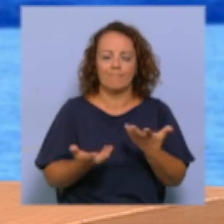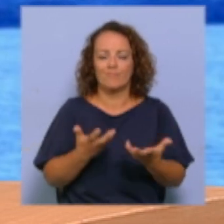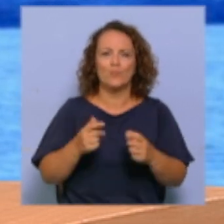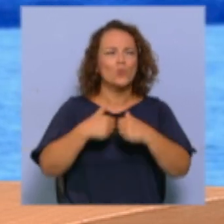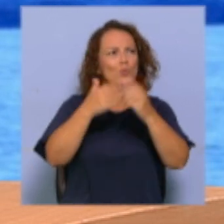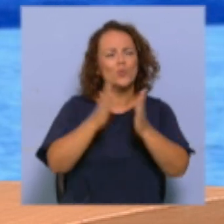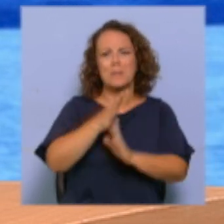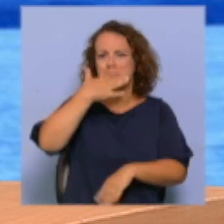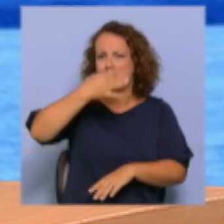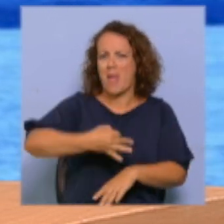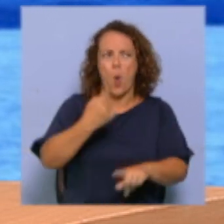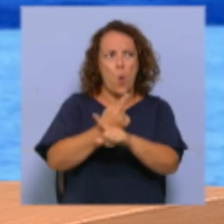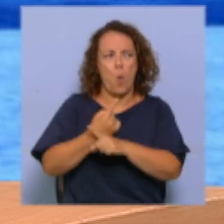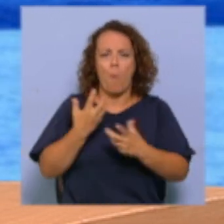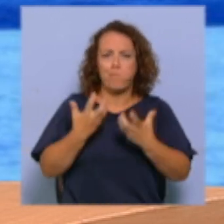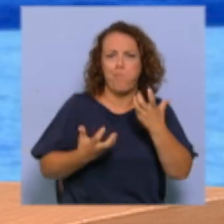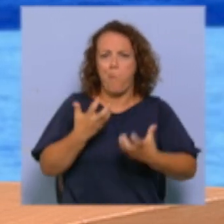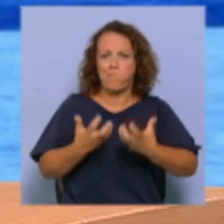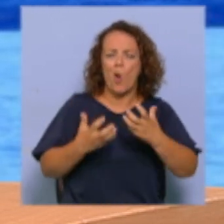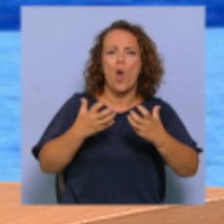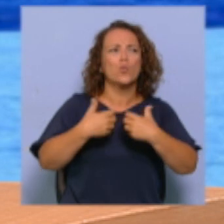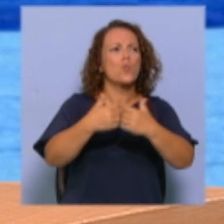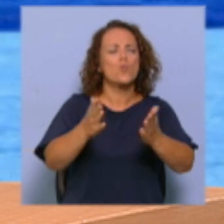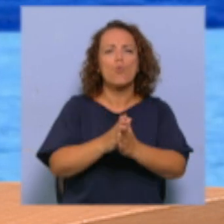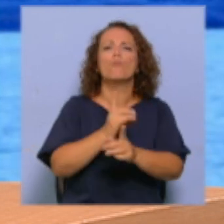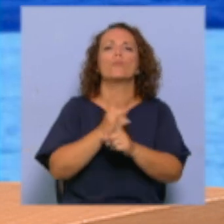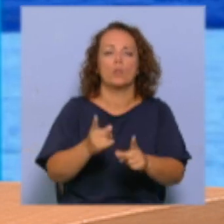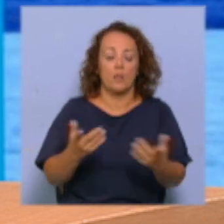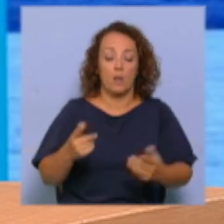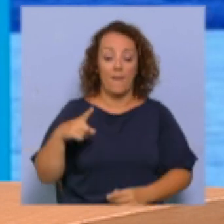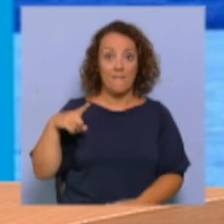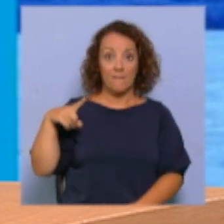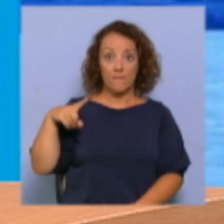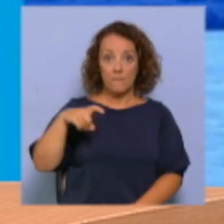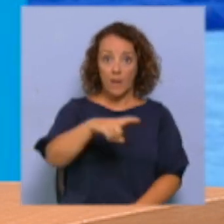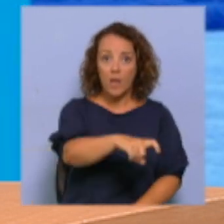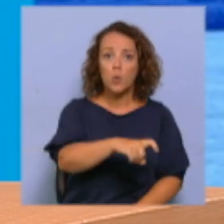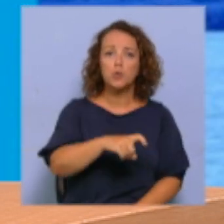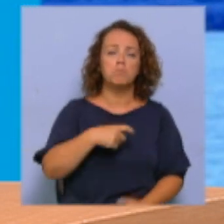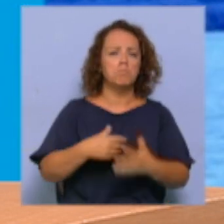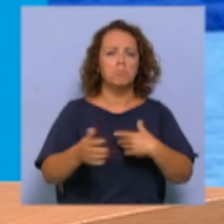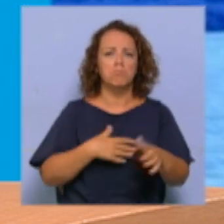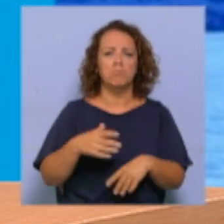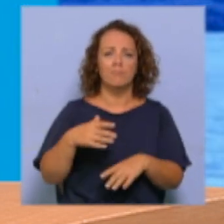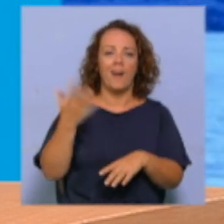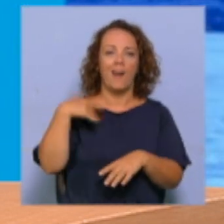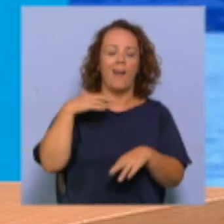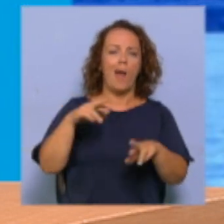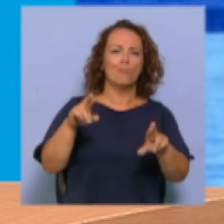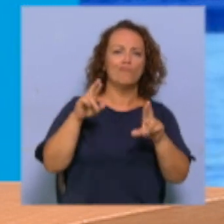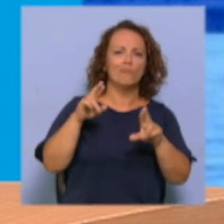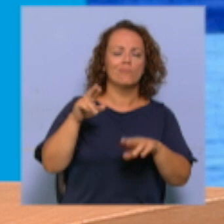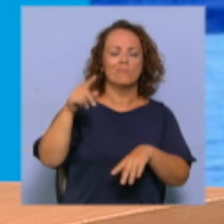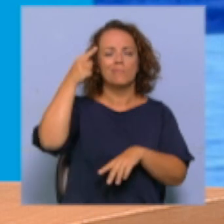geral. E geral no sentido em que o vírus não conhece nem estações de ano. Havia a esperança de que,